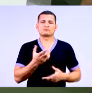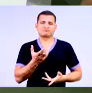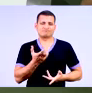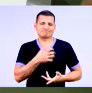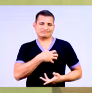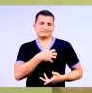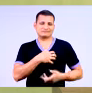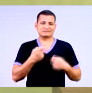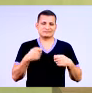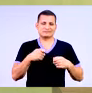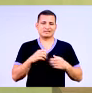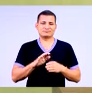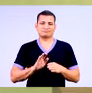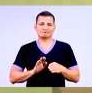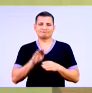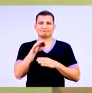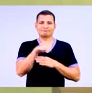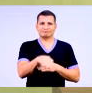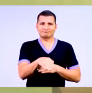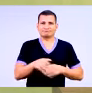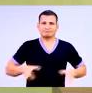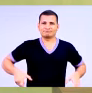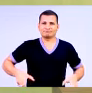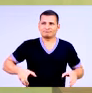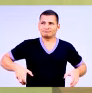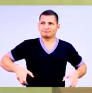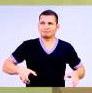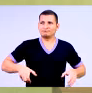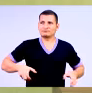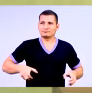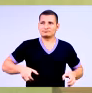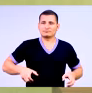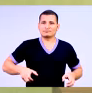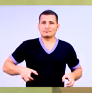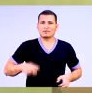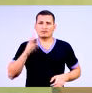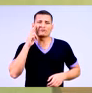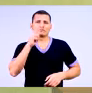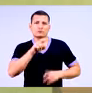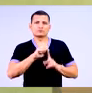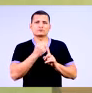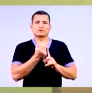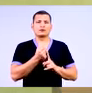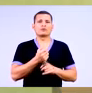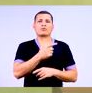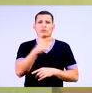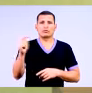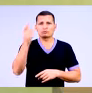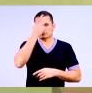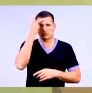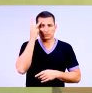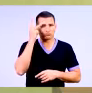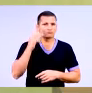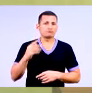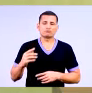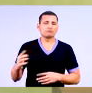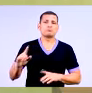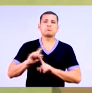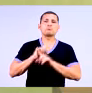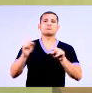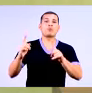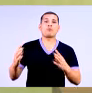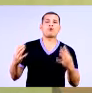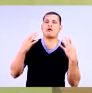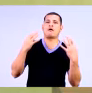né, viu que a sociedade, as outras pessoas já não olhavam para ele na sua própria rua, no seu